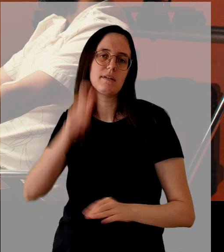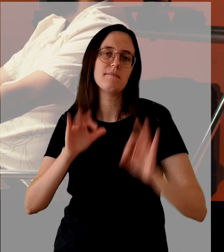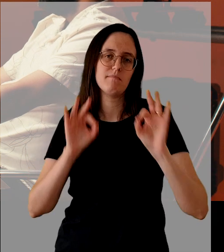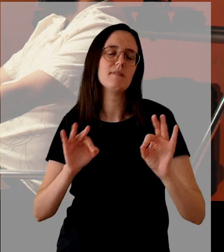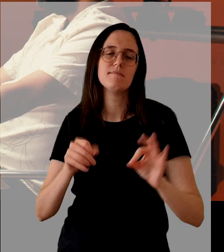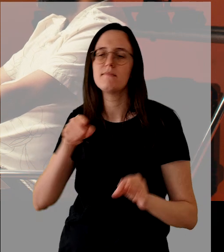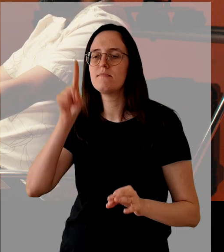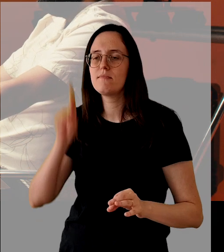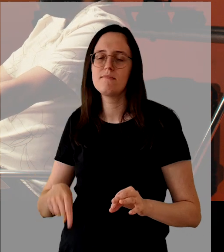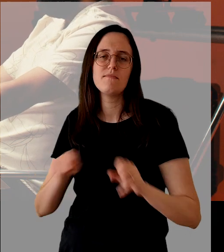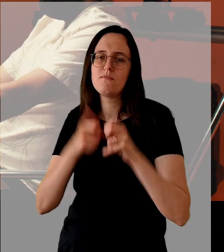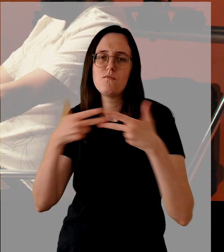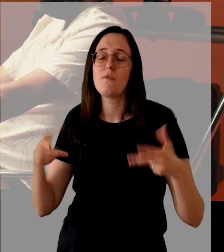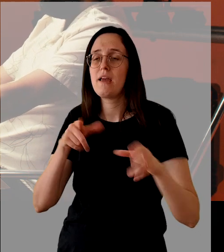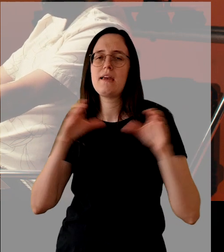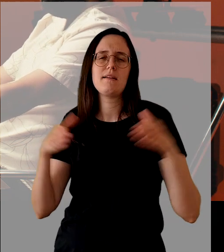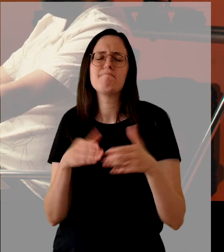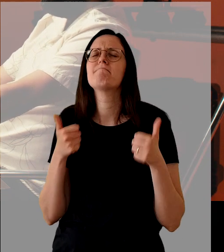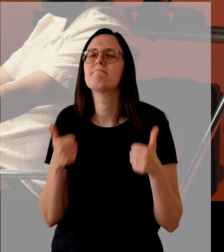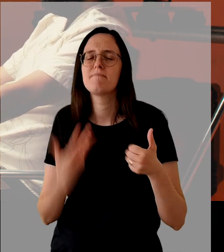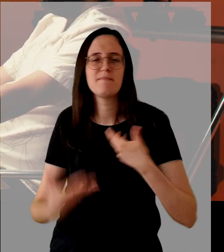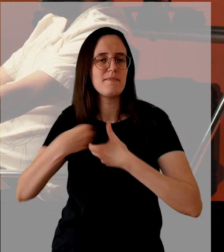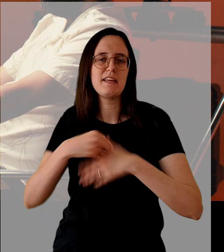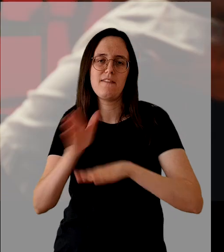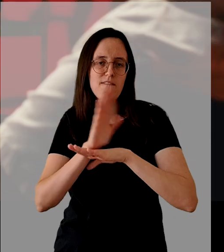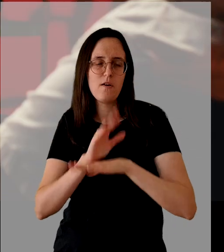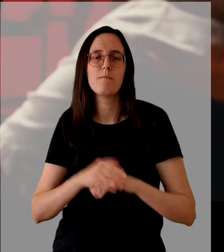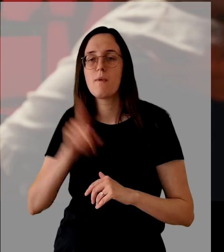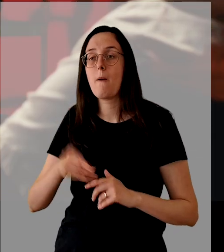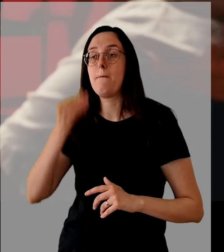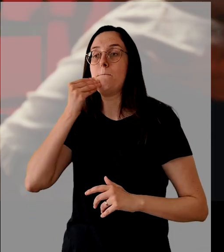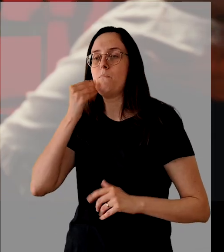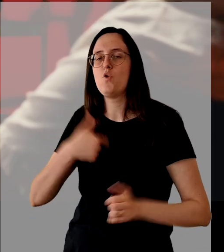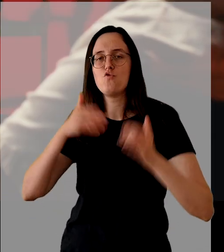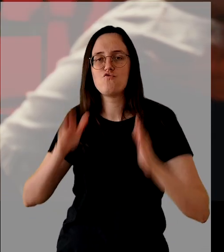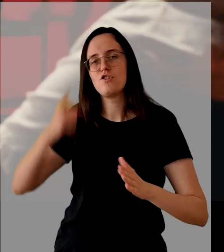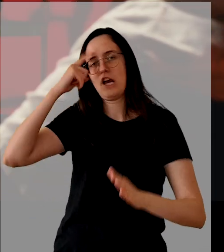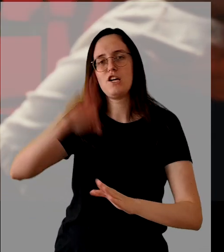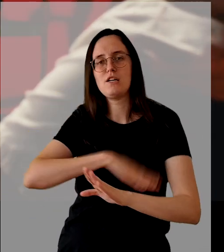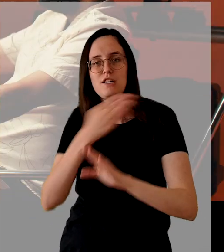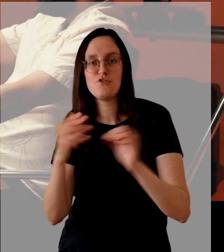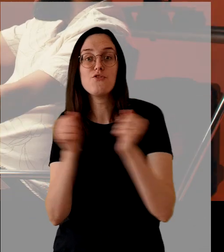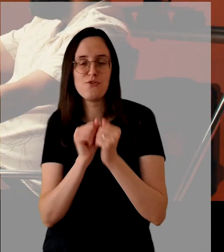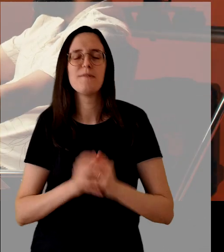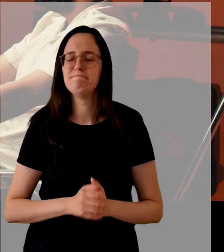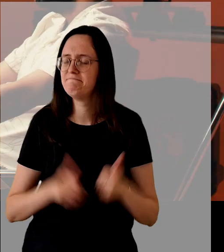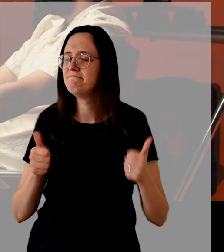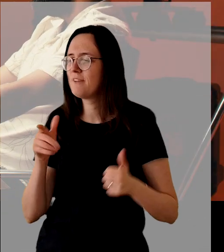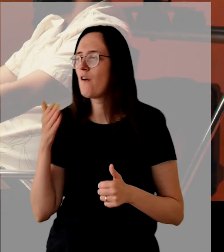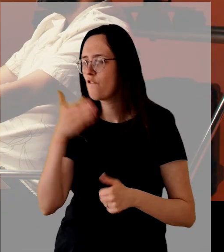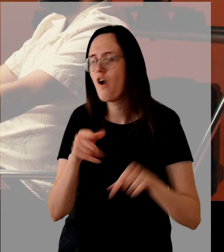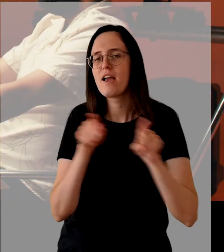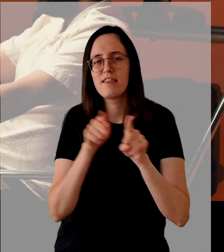interessante de fazer. E a equipe estava muito dentro do filme, assim, foi muito tive bom. a oportunidade de passar uma diária lá com vocês. Você